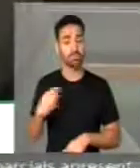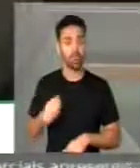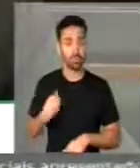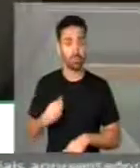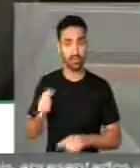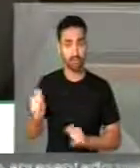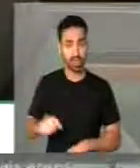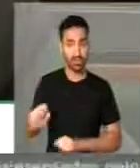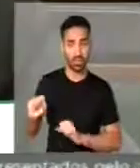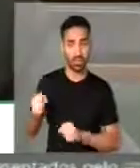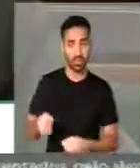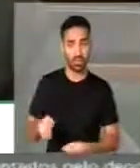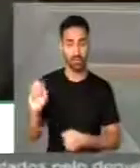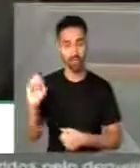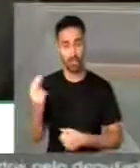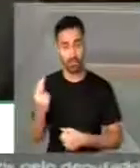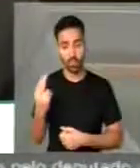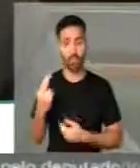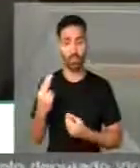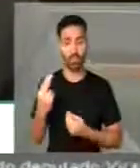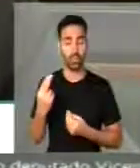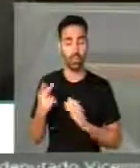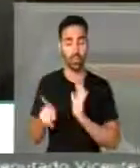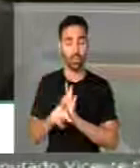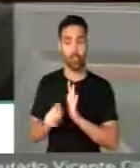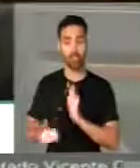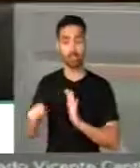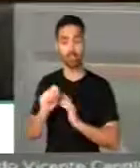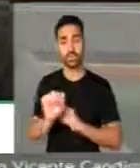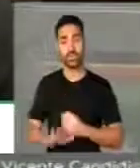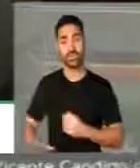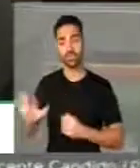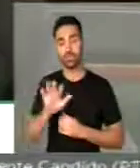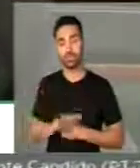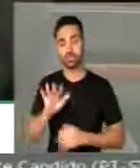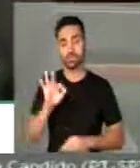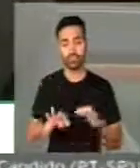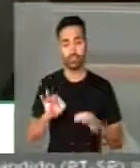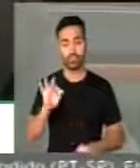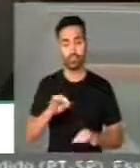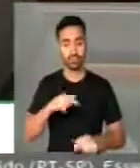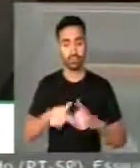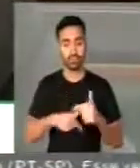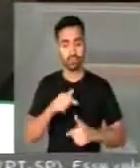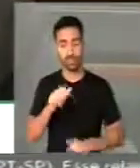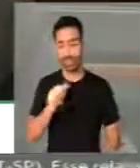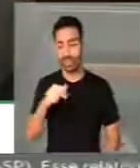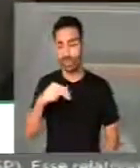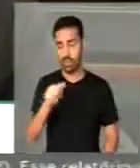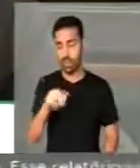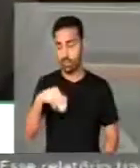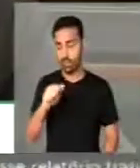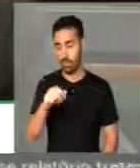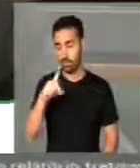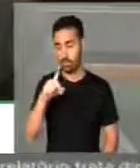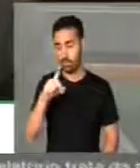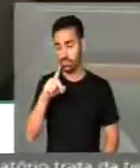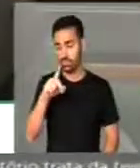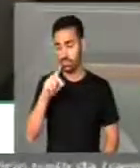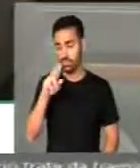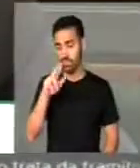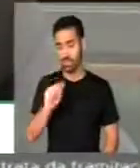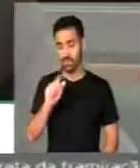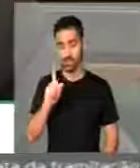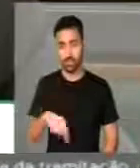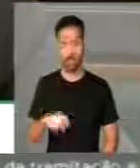se defender ou como sustentado pela Associação Nacional dos Magistrados da Justiça do Trabalho, ANAMATRA, a aplicação da